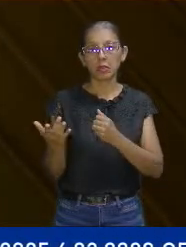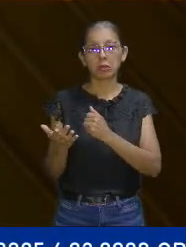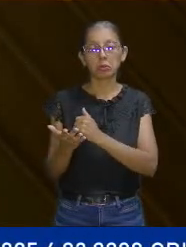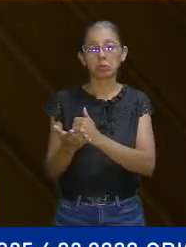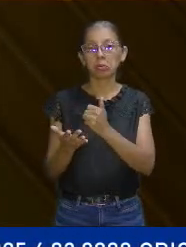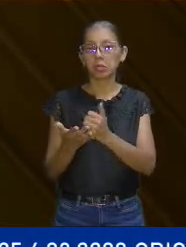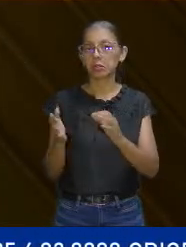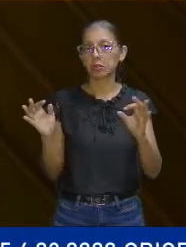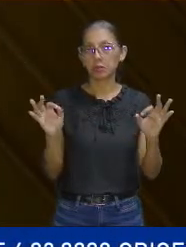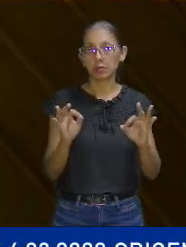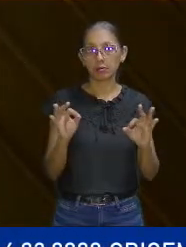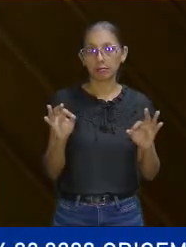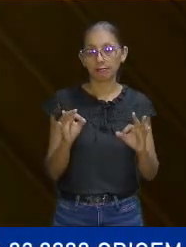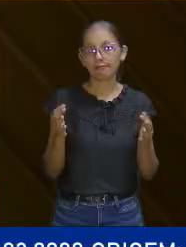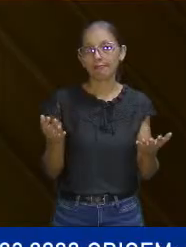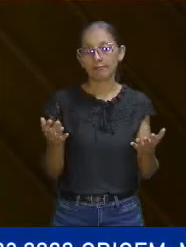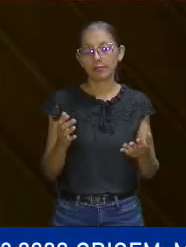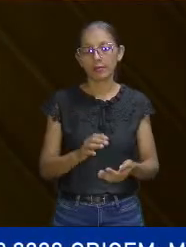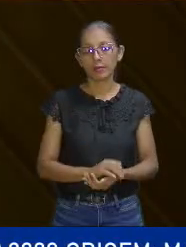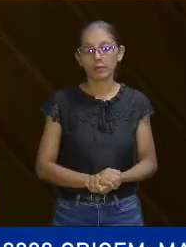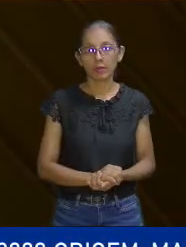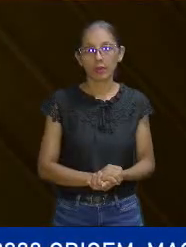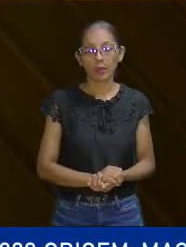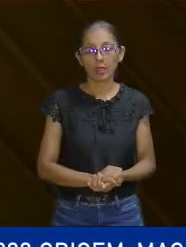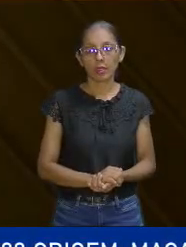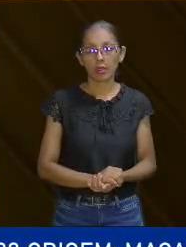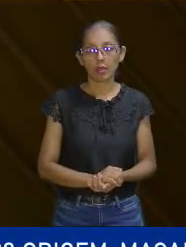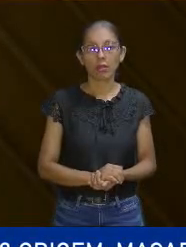justificou dizendo que o excesso de trabalho, né,